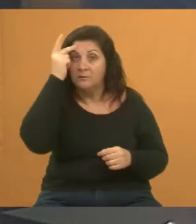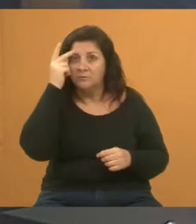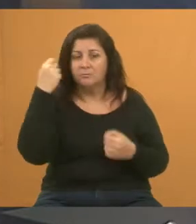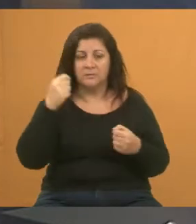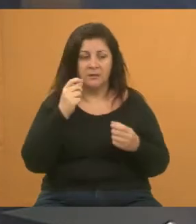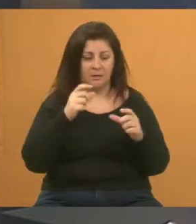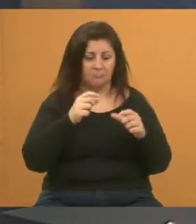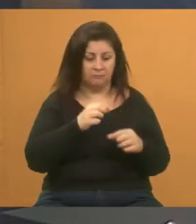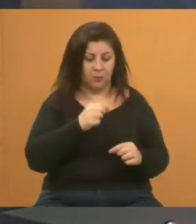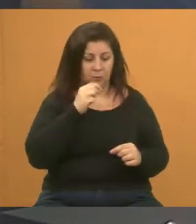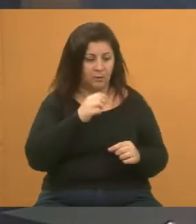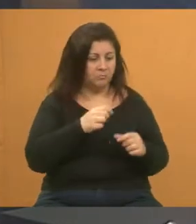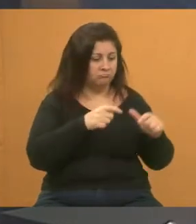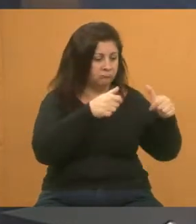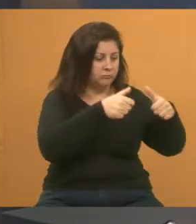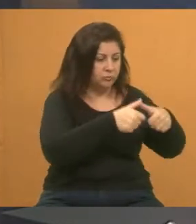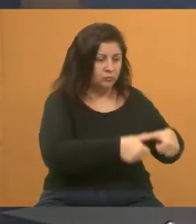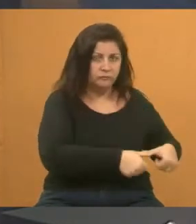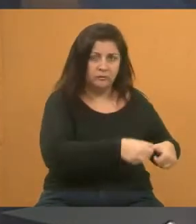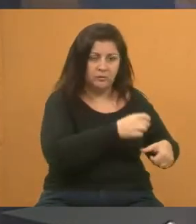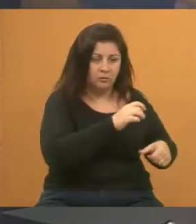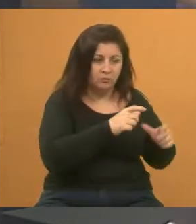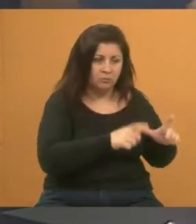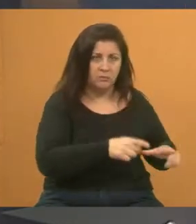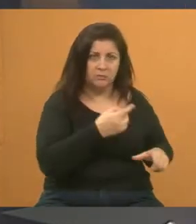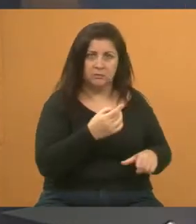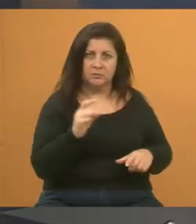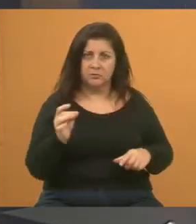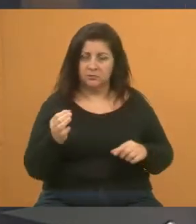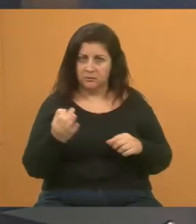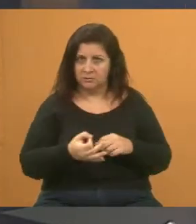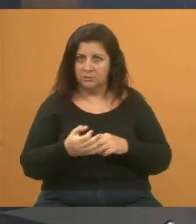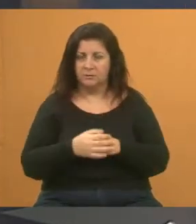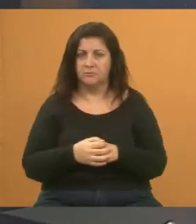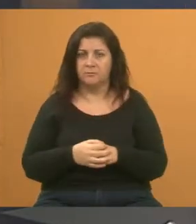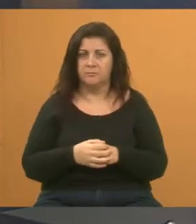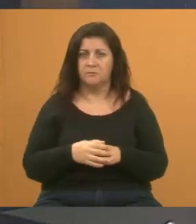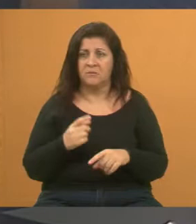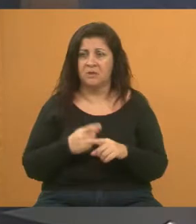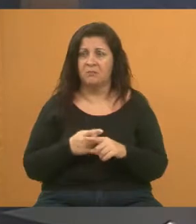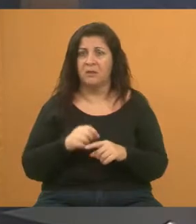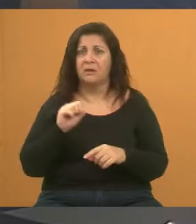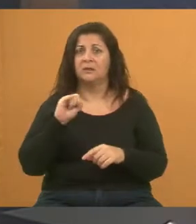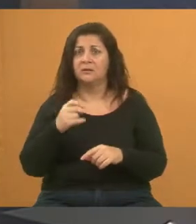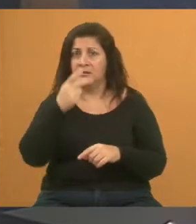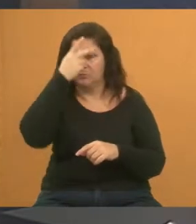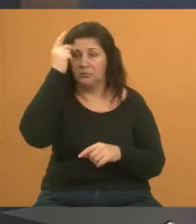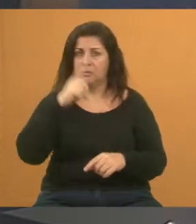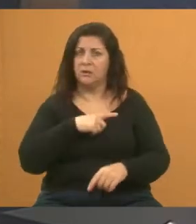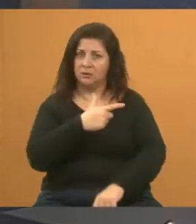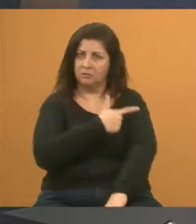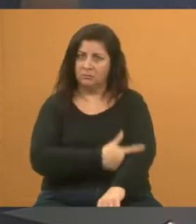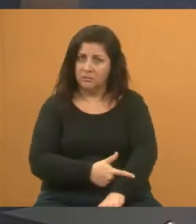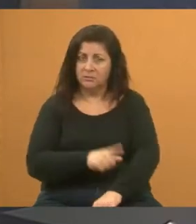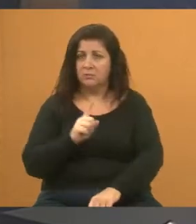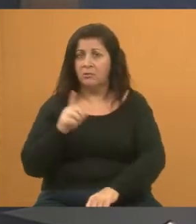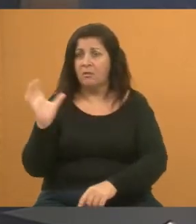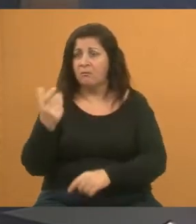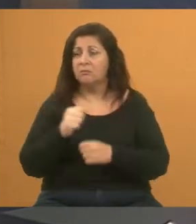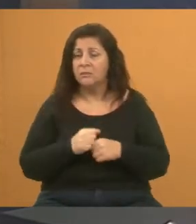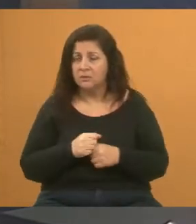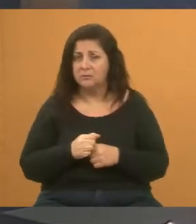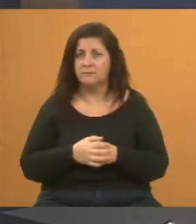tem que descartar no local adequado, esses danos que ocorrem no mar, no Rio Paraíba, não iriam acontecer. Por essa razão, por não